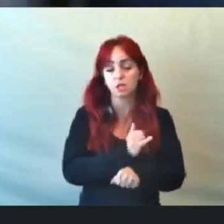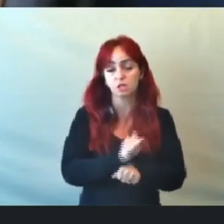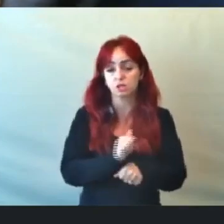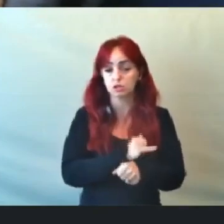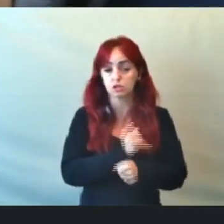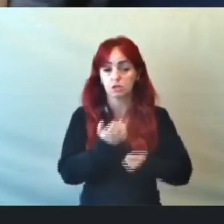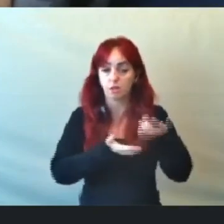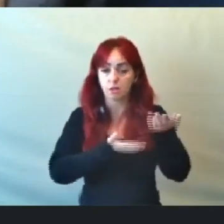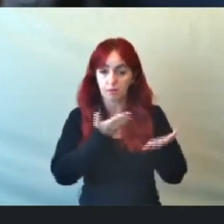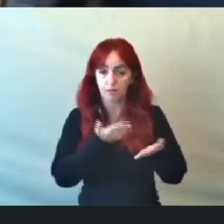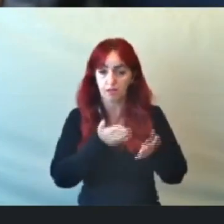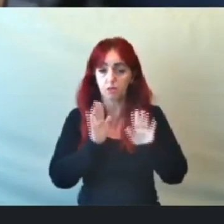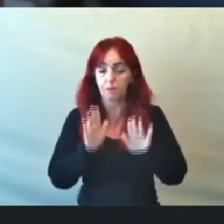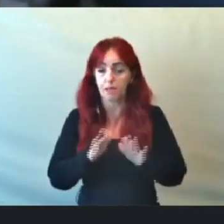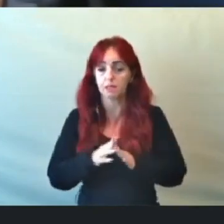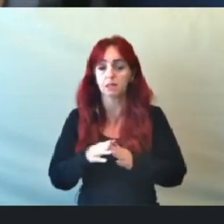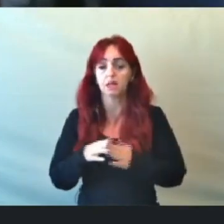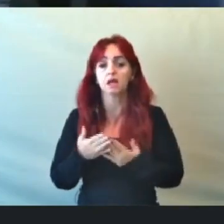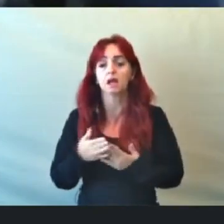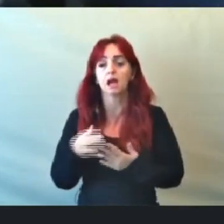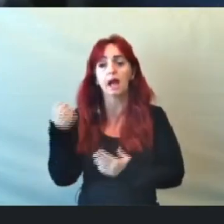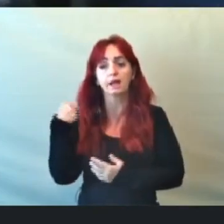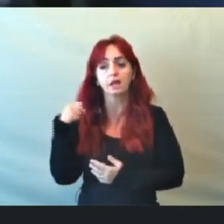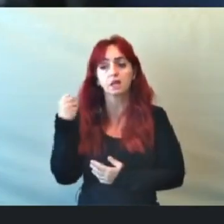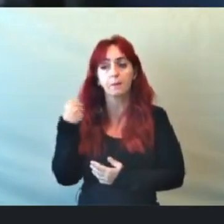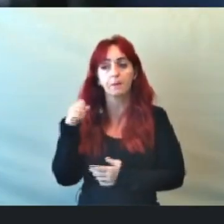a UFMG, está,